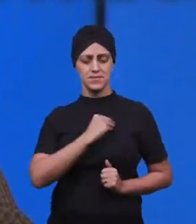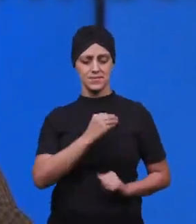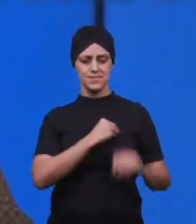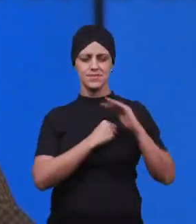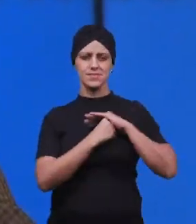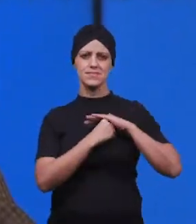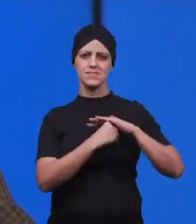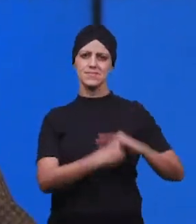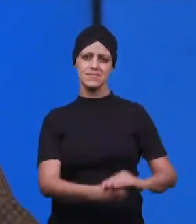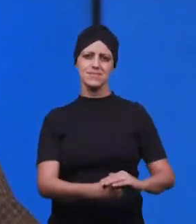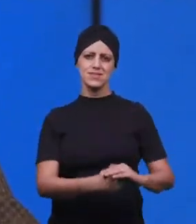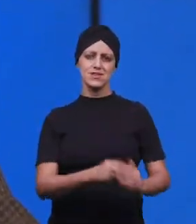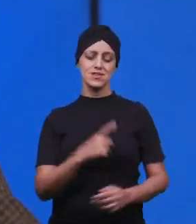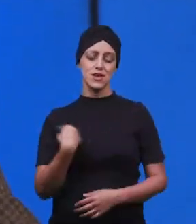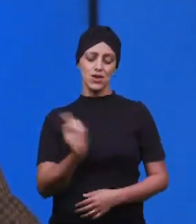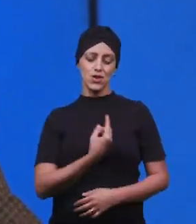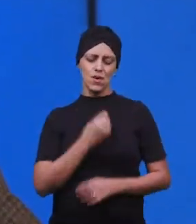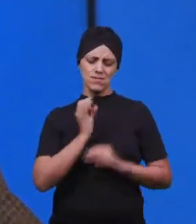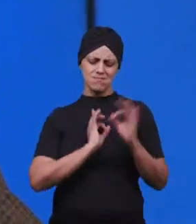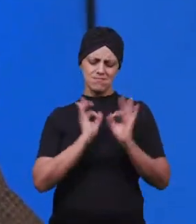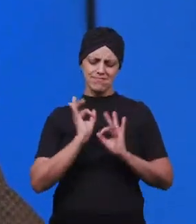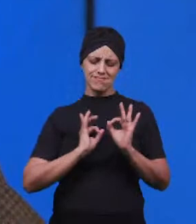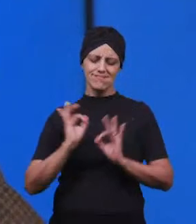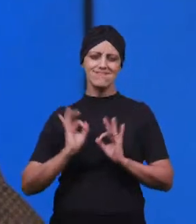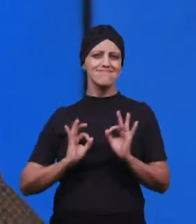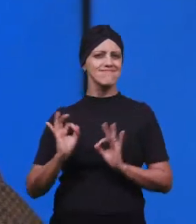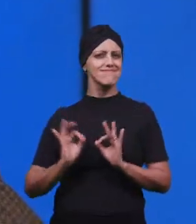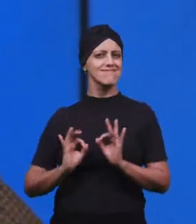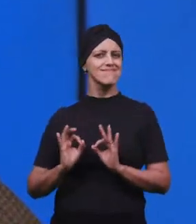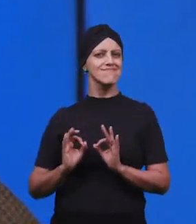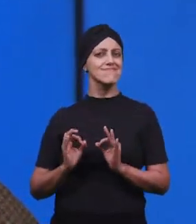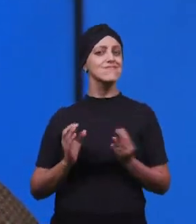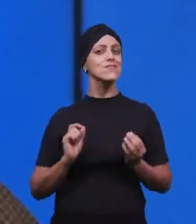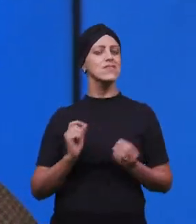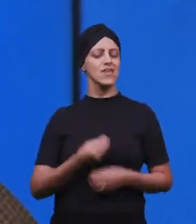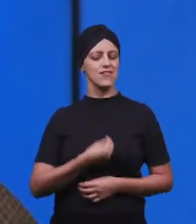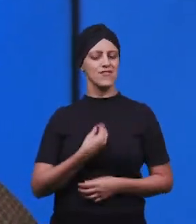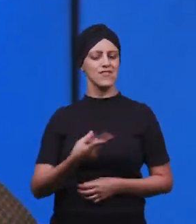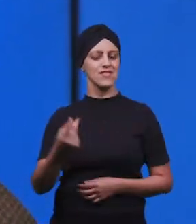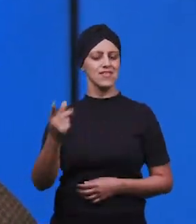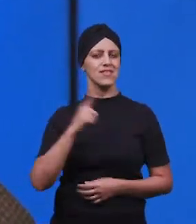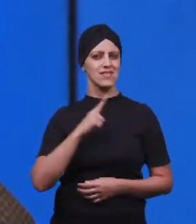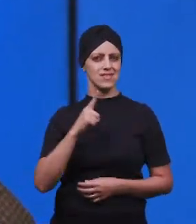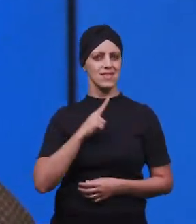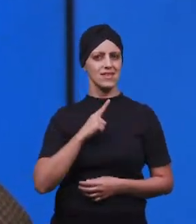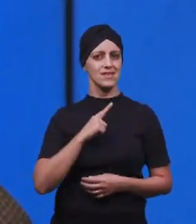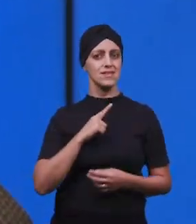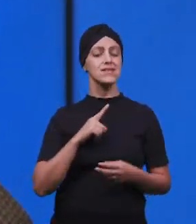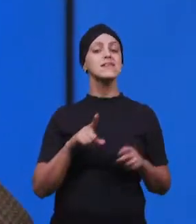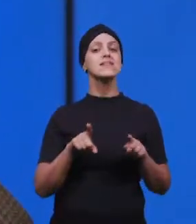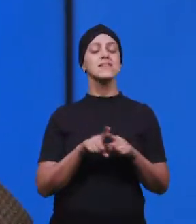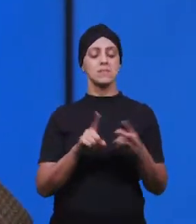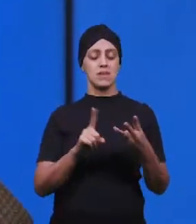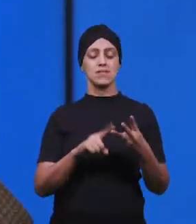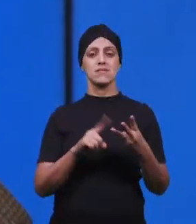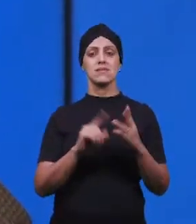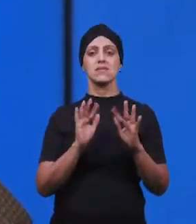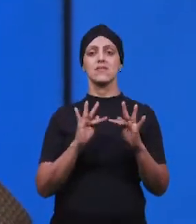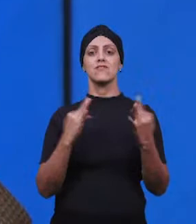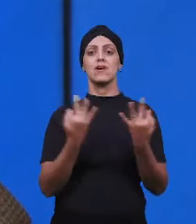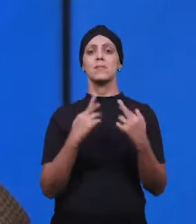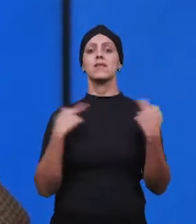purifica as nossas vidas e nos prepara, né? Com vida, né? Para a vida eterna. A família reunida